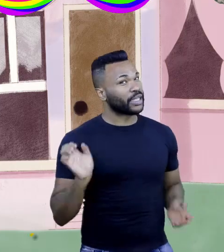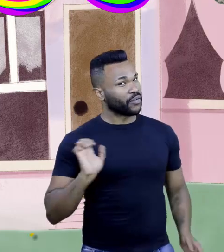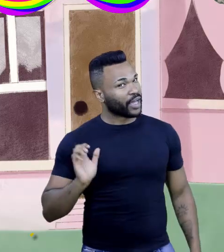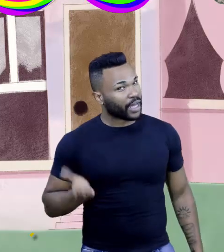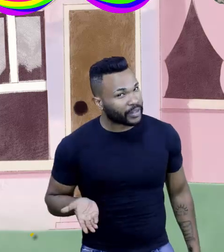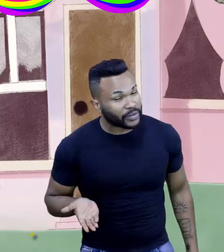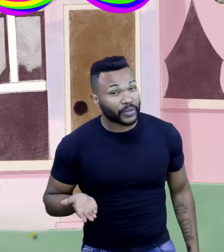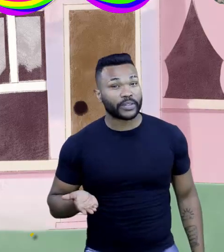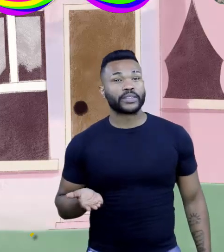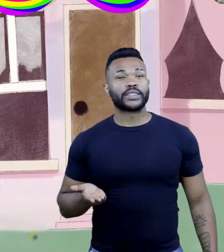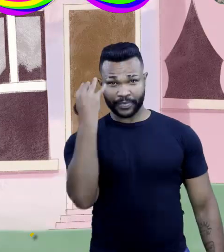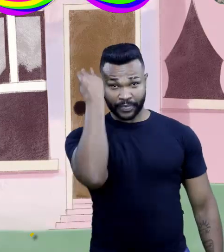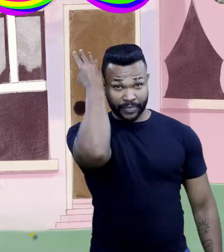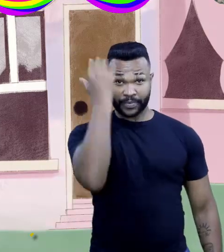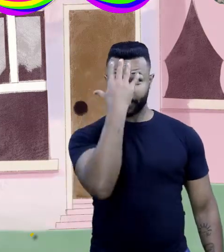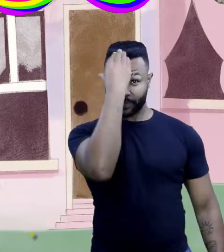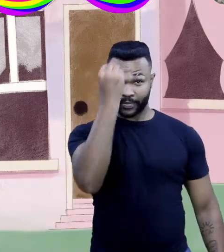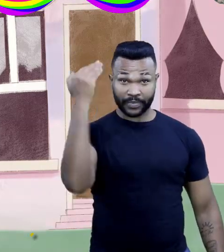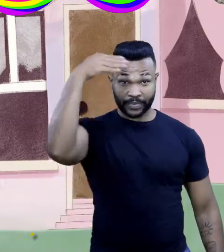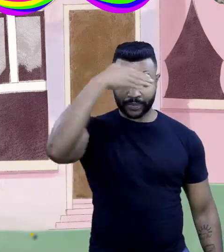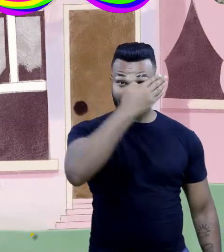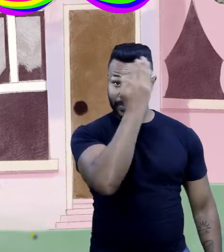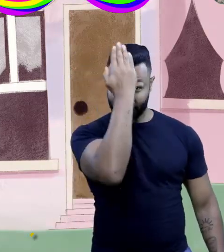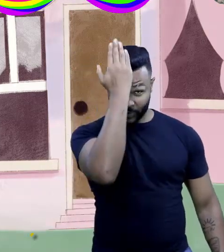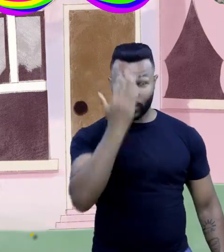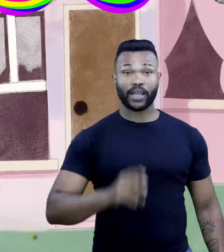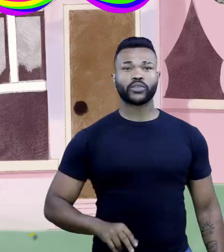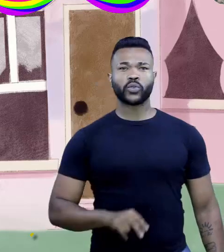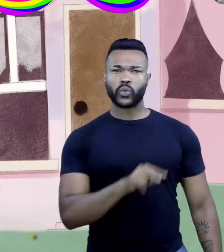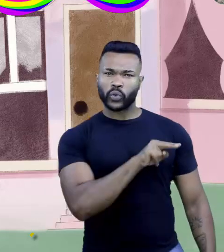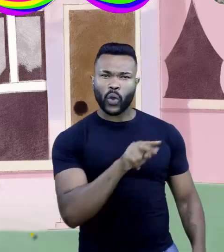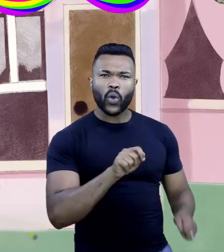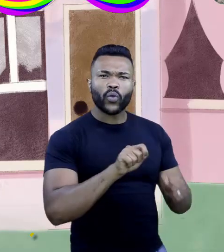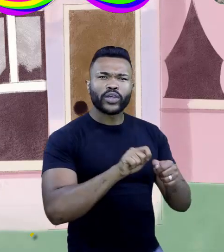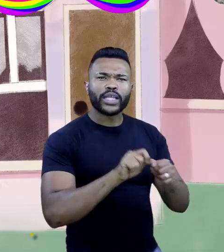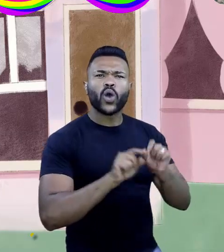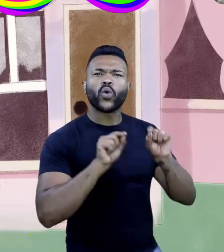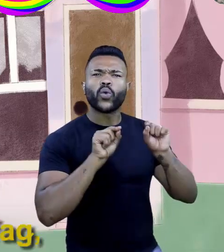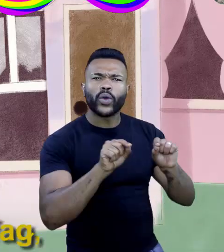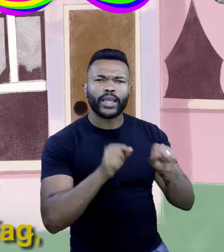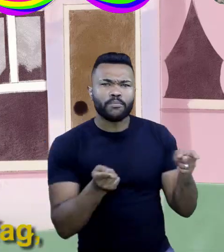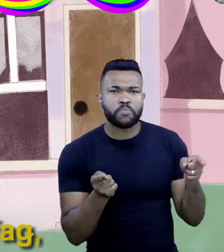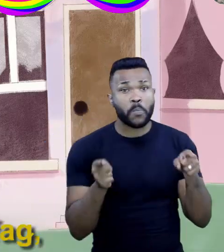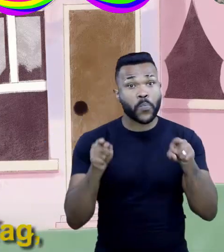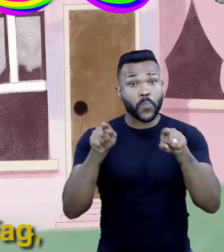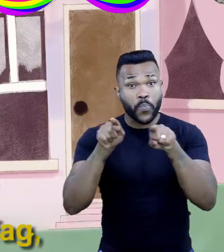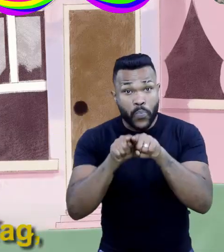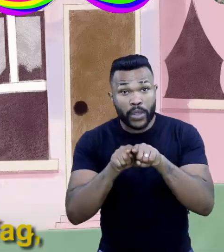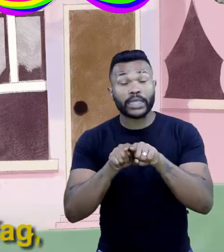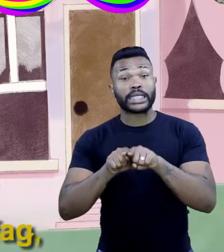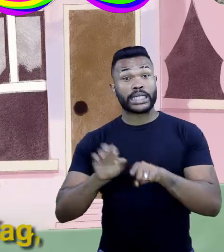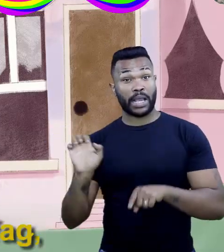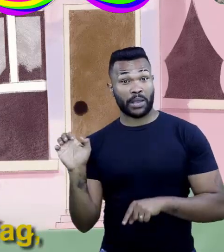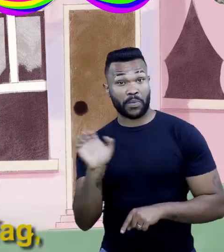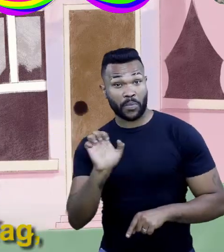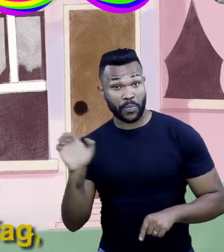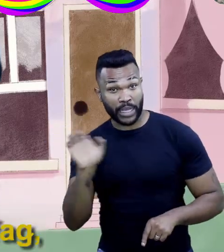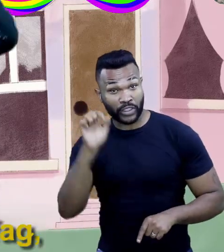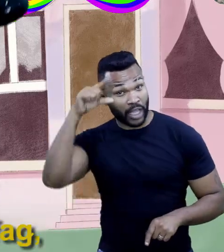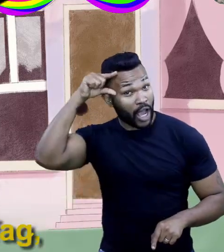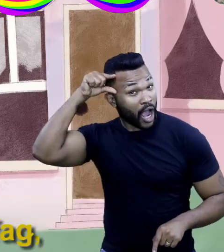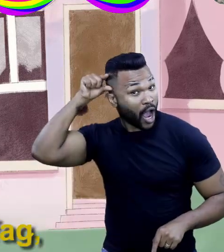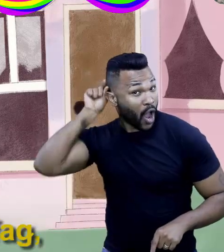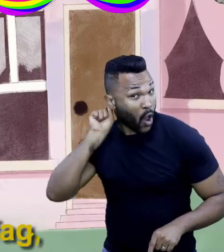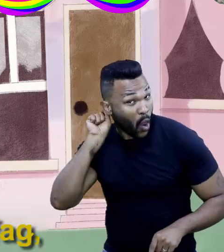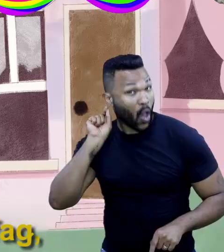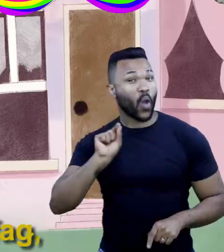E se fudeu, né, viado? De Missage e de 4. Fizeram uma sociedade com a